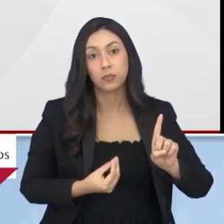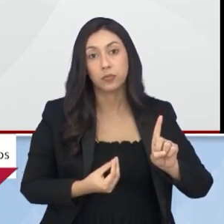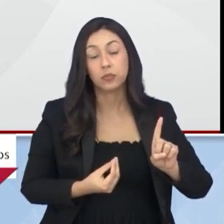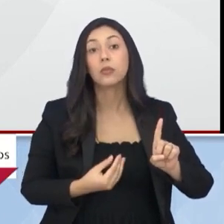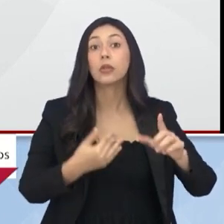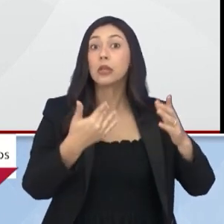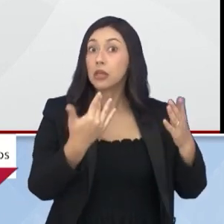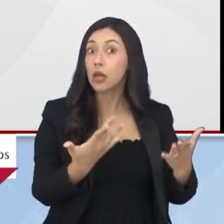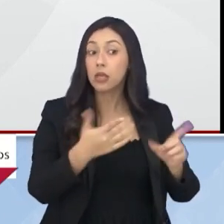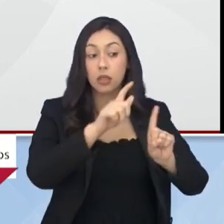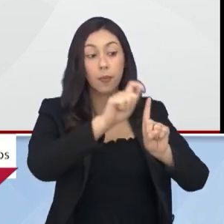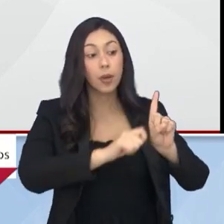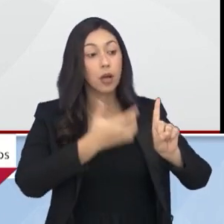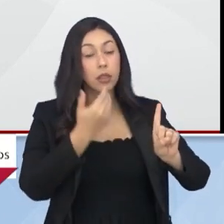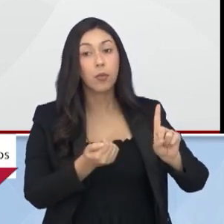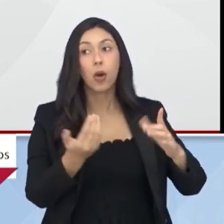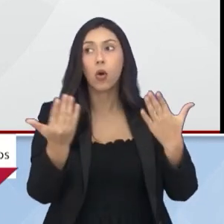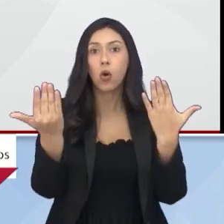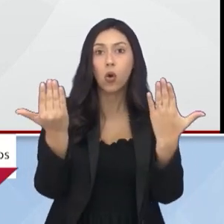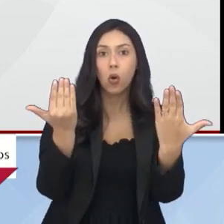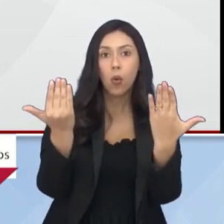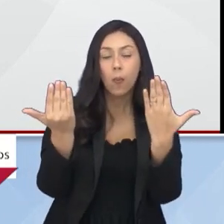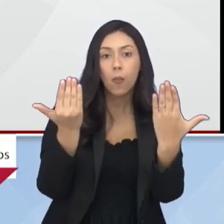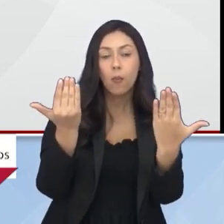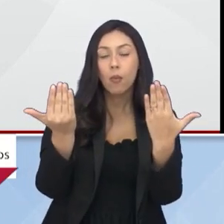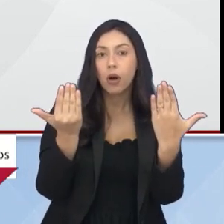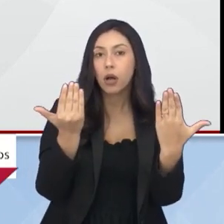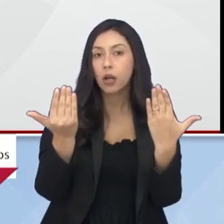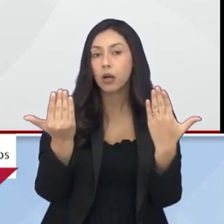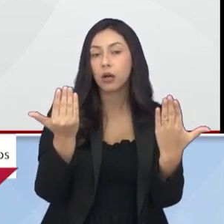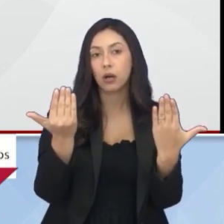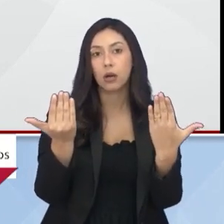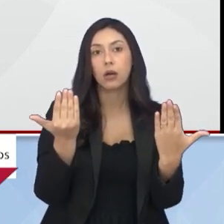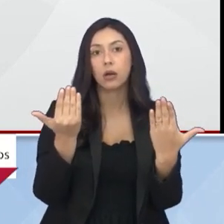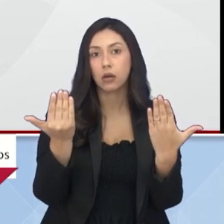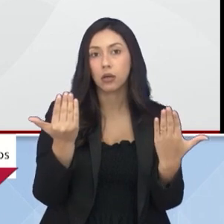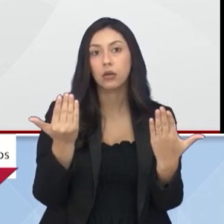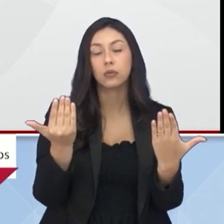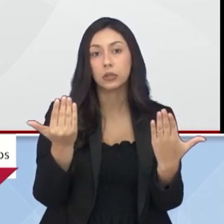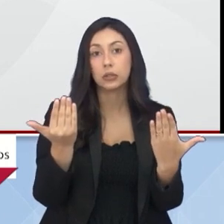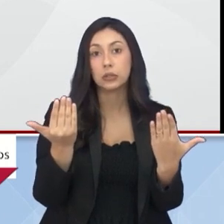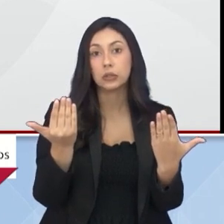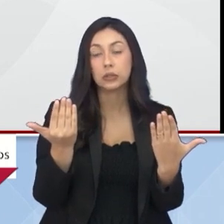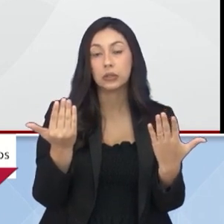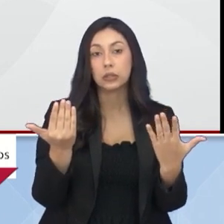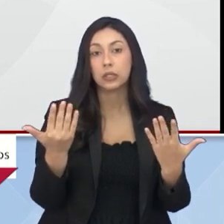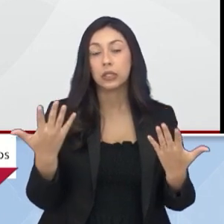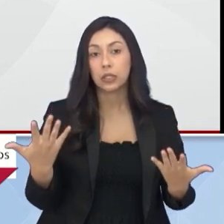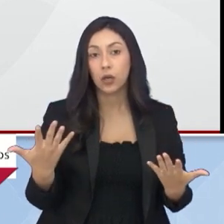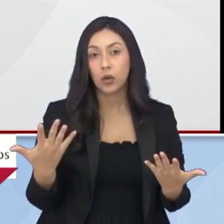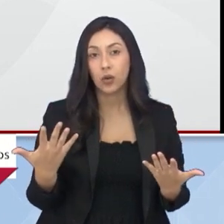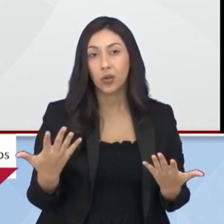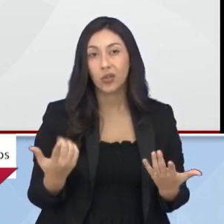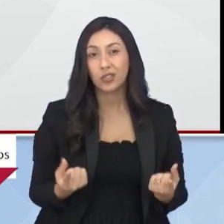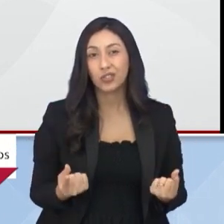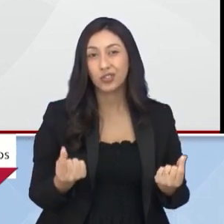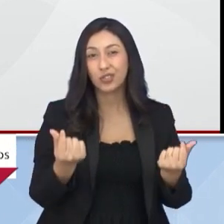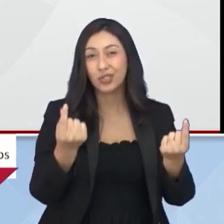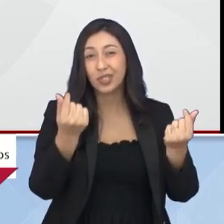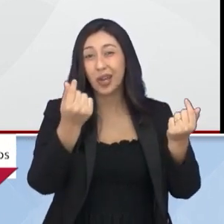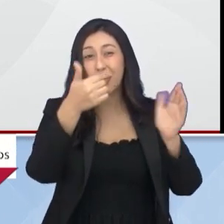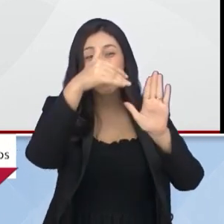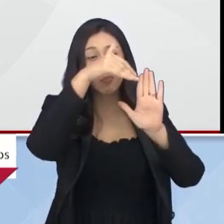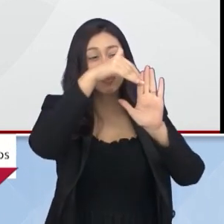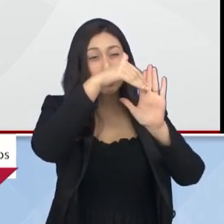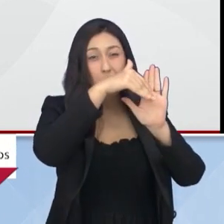dezembro nós vamos comparar uma diferença de de decréscimo dessa desse déficit financeiro desse